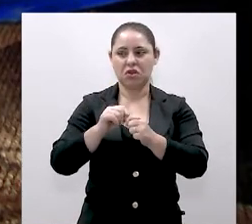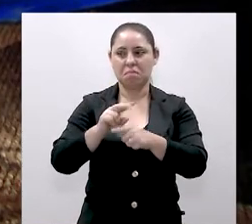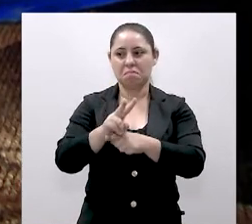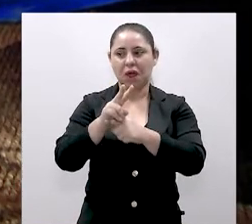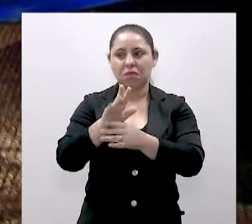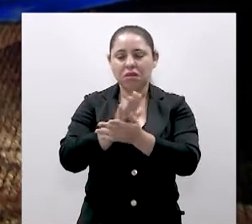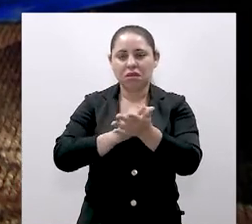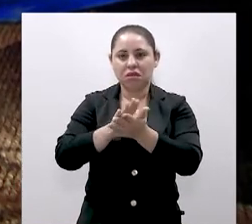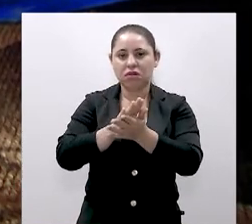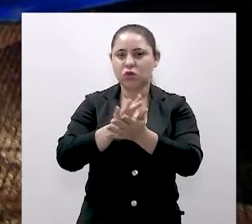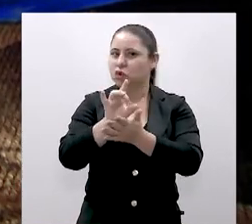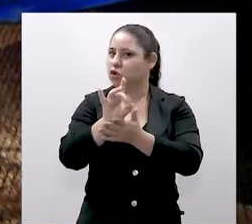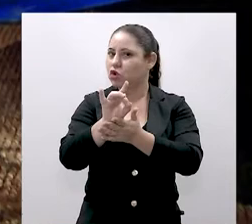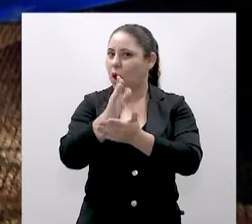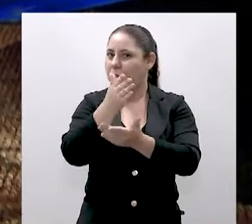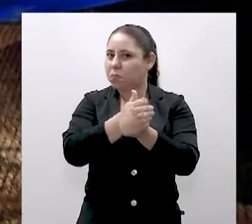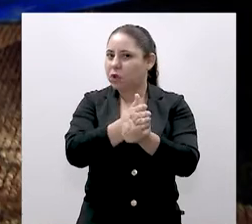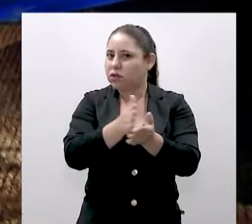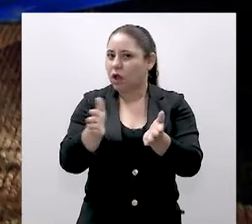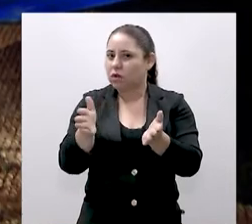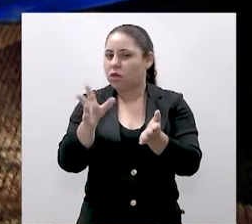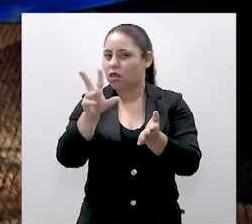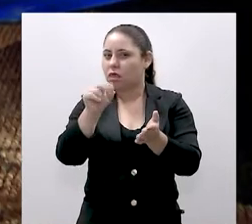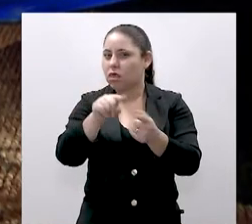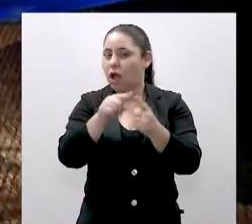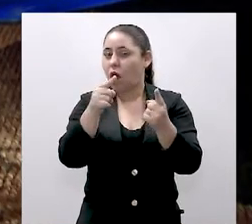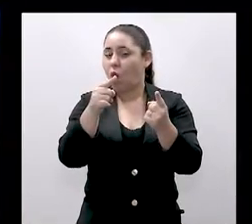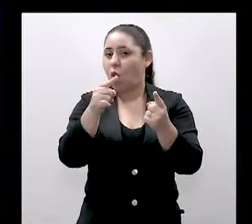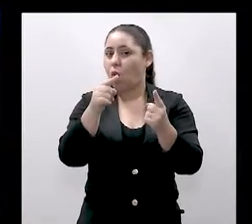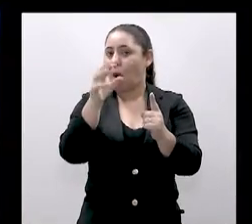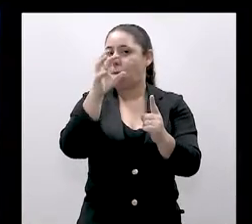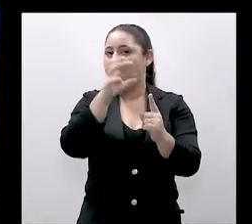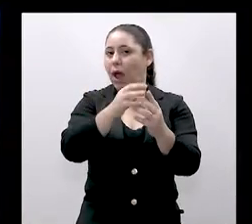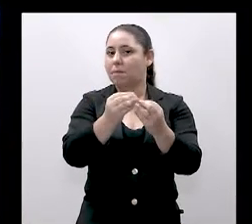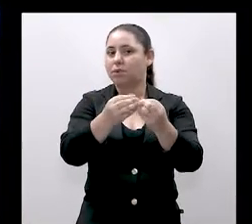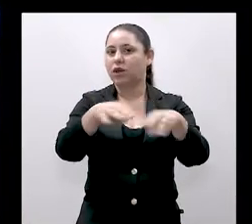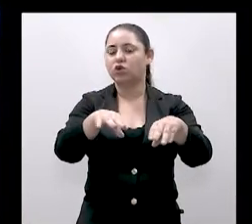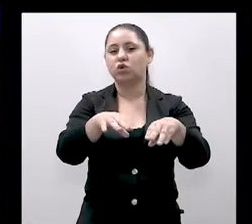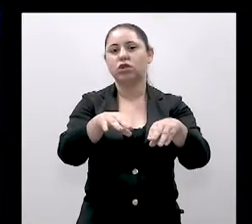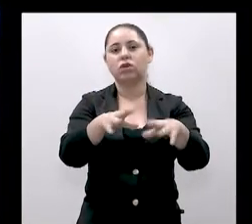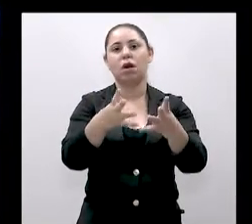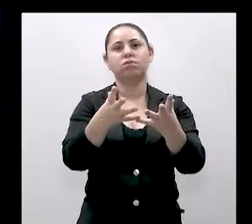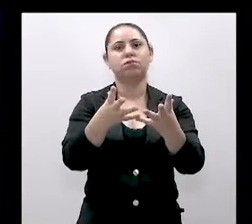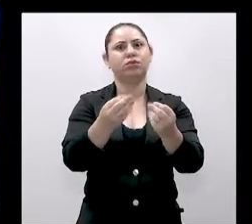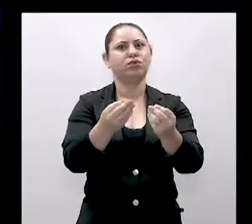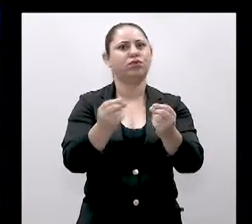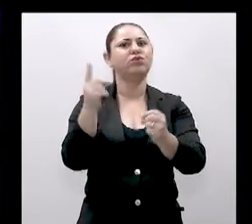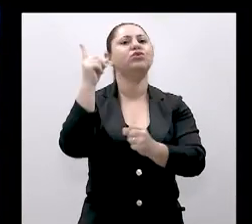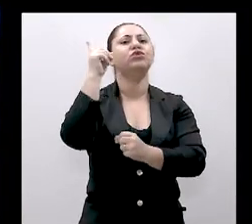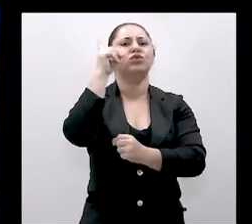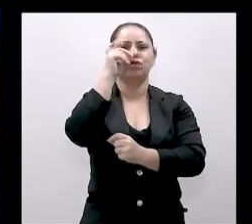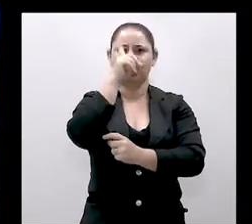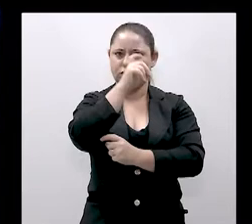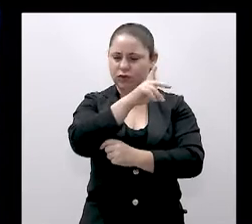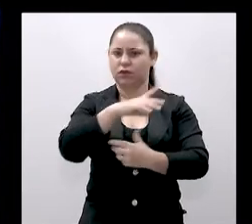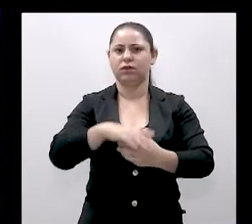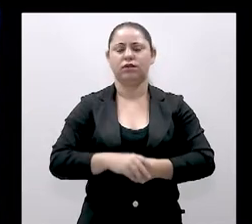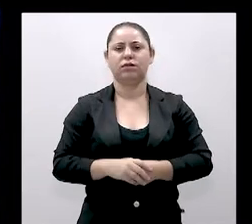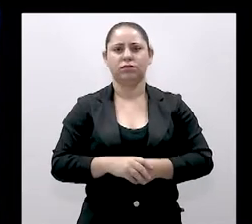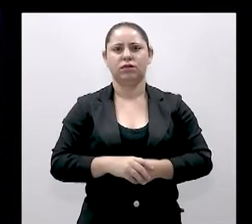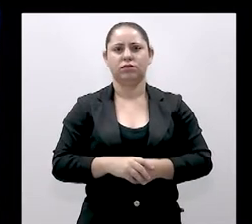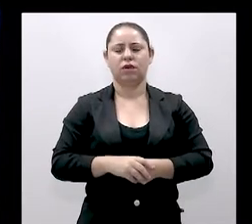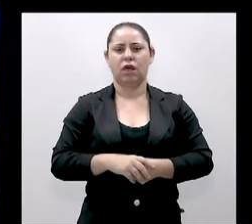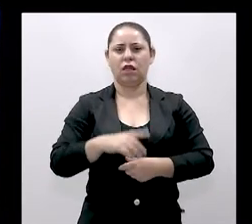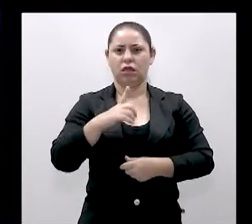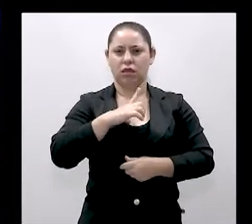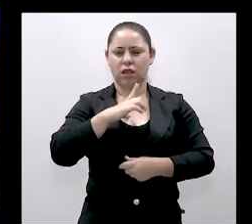negócio que você é mais ou seja não é só o processo em si as consequências são muito difíceis